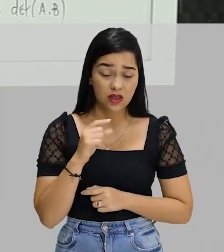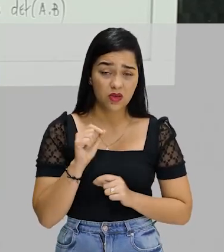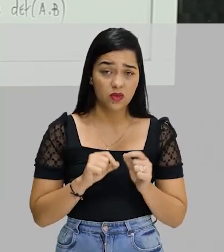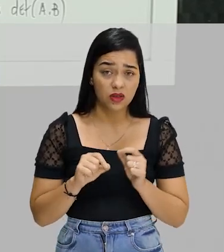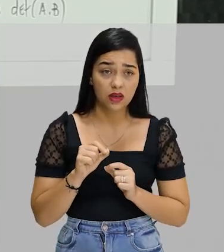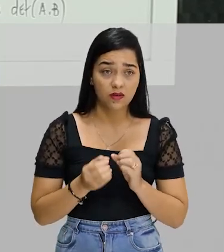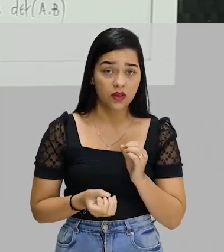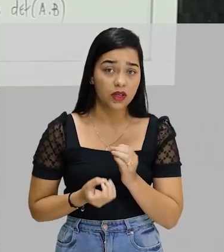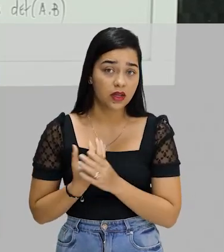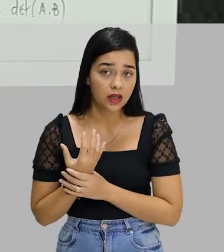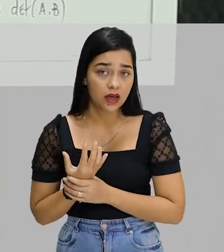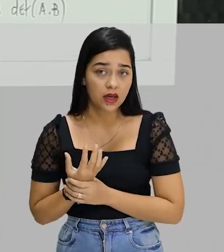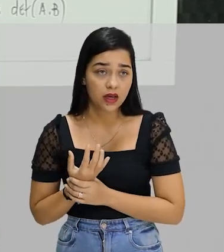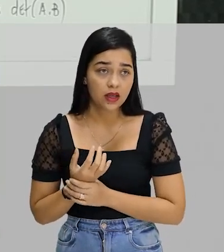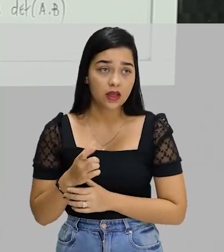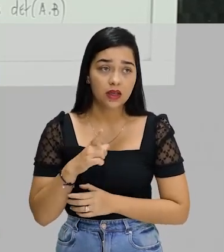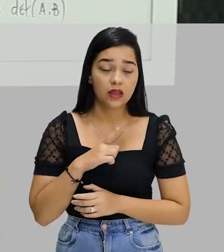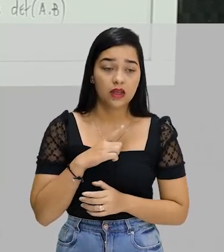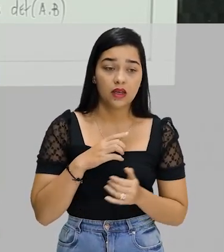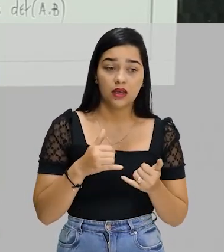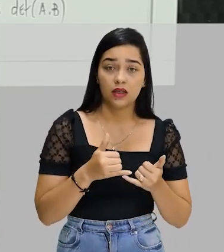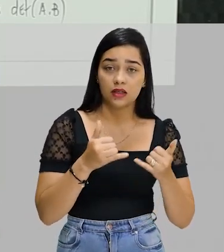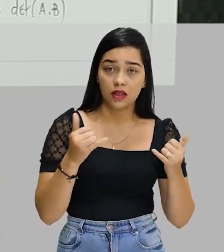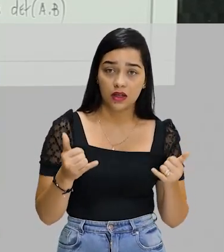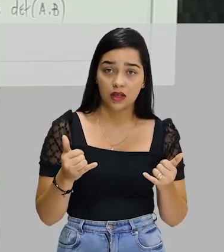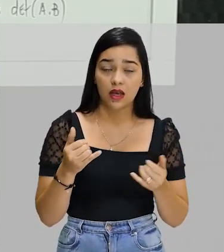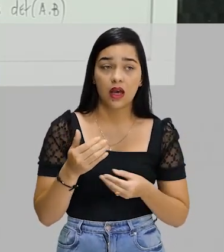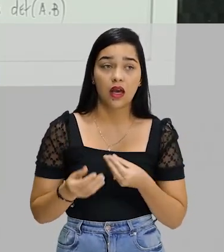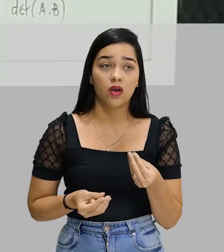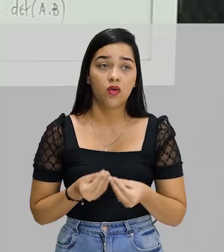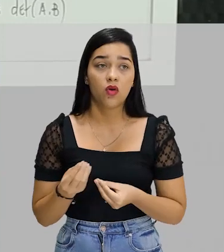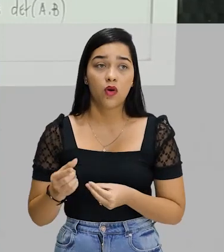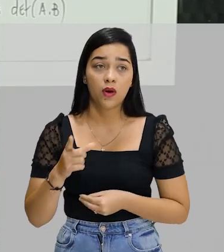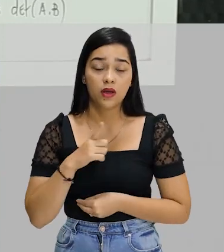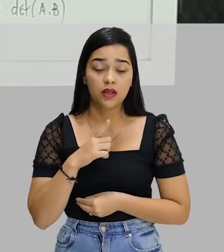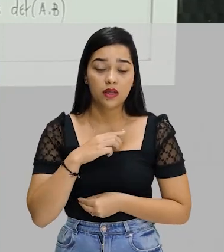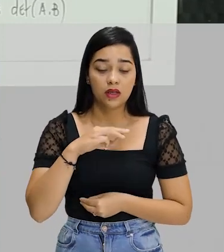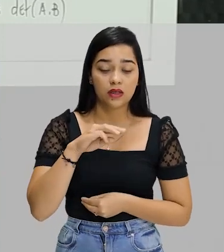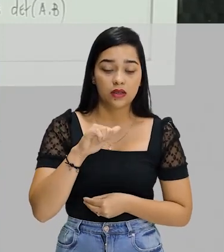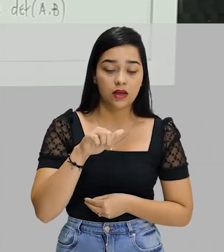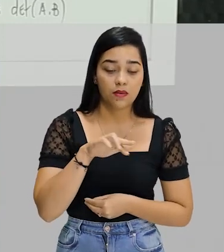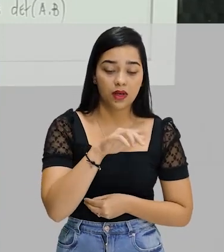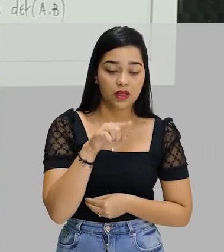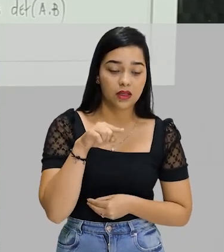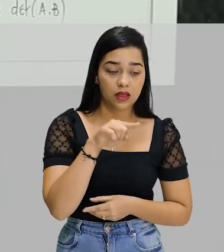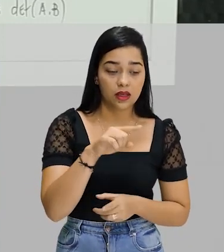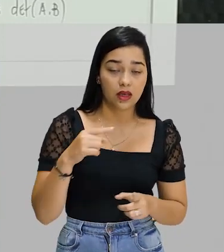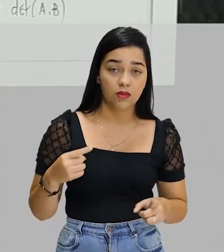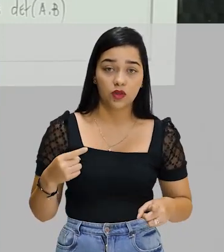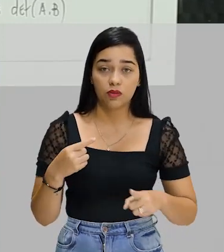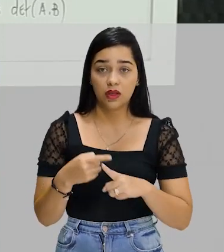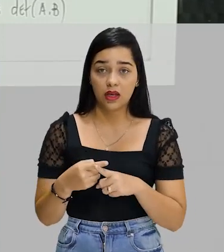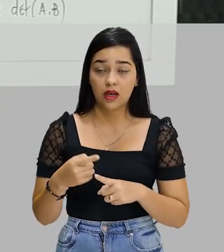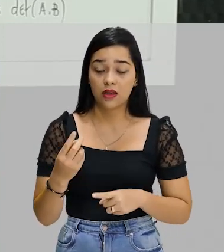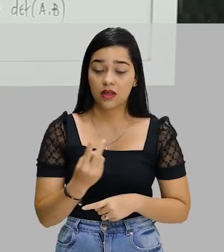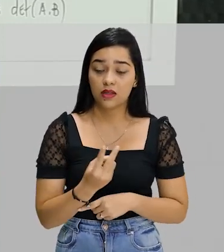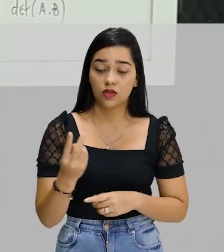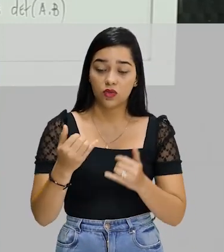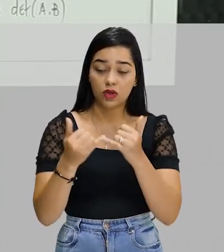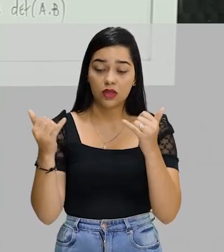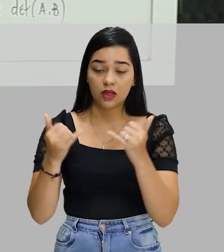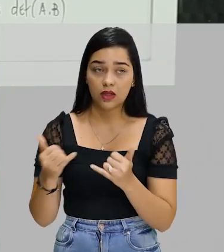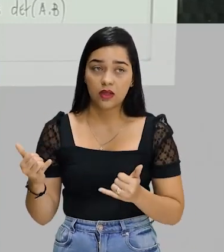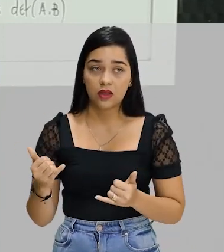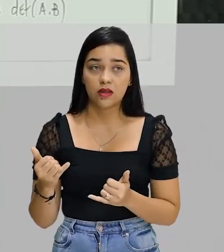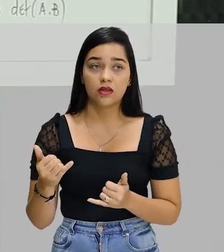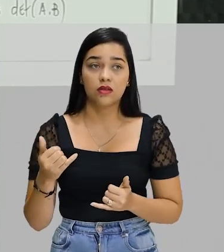foi formada, essa linha aqui, ó, é como se eu tivesse pego essa matriz aqui e multiplicado essas duas linhas por